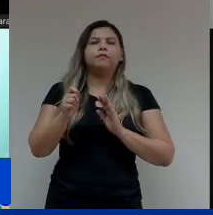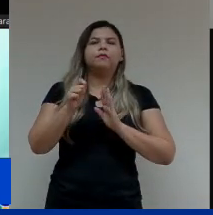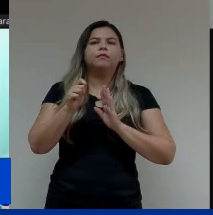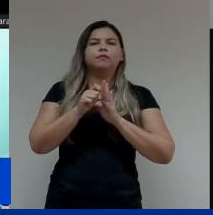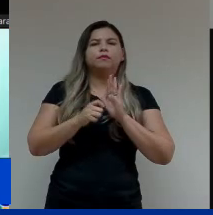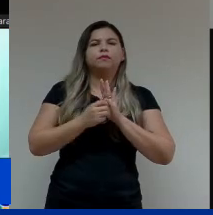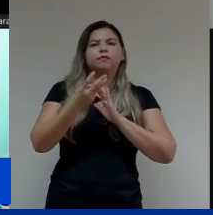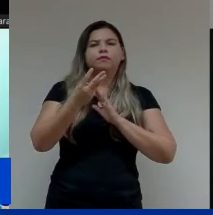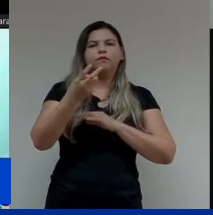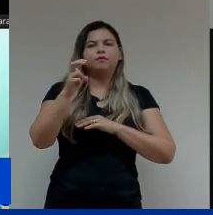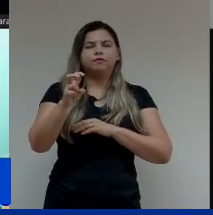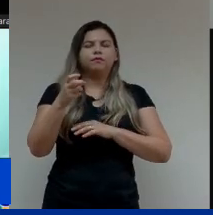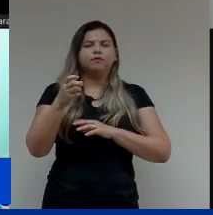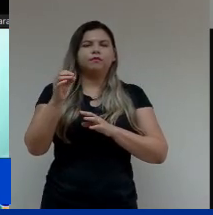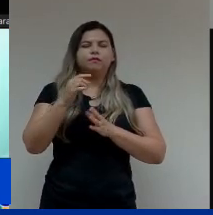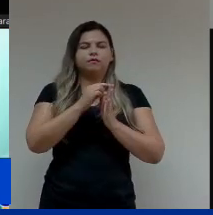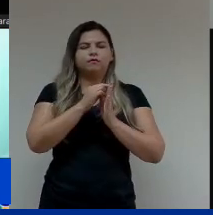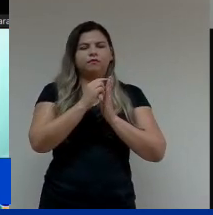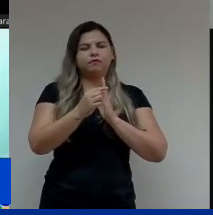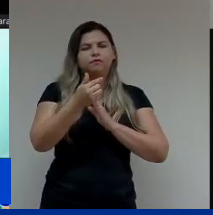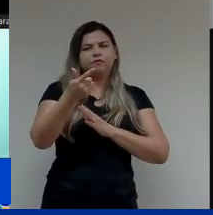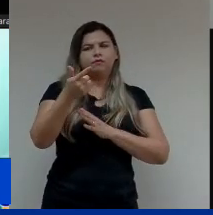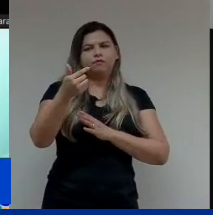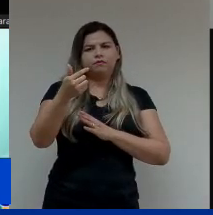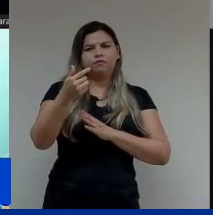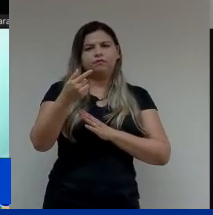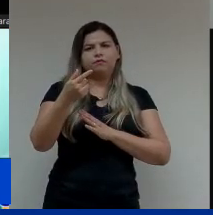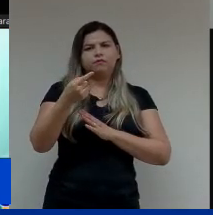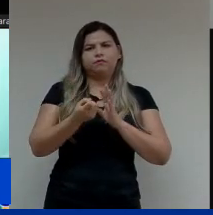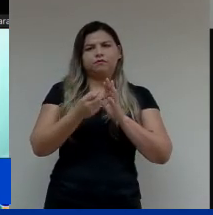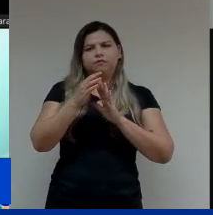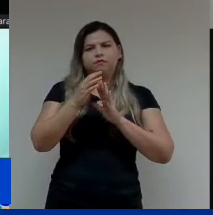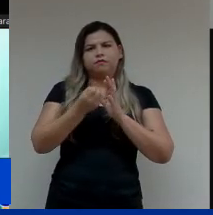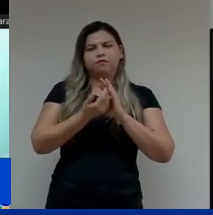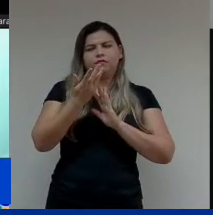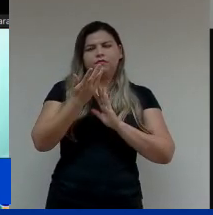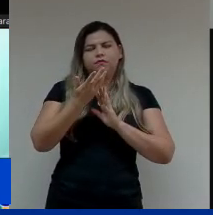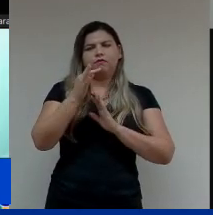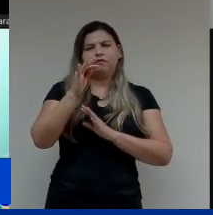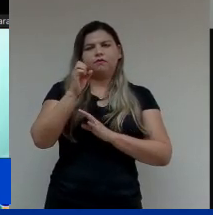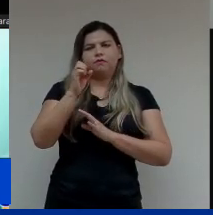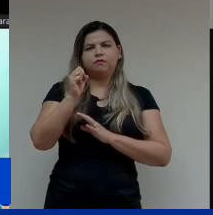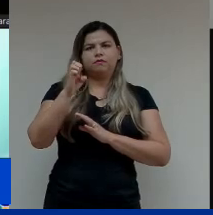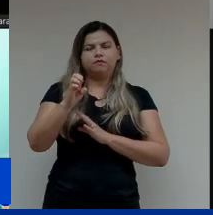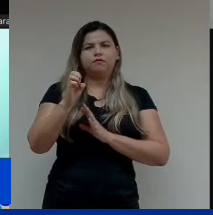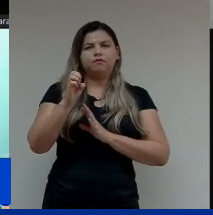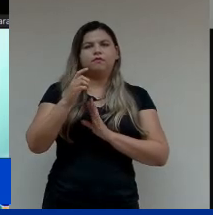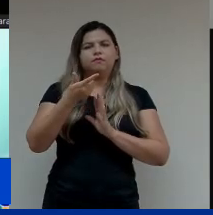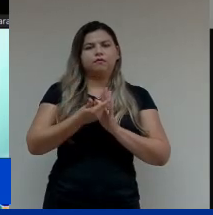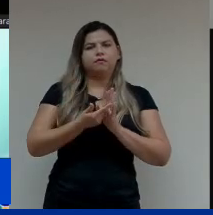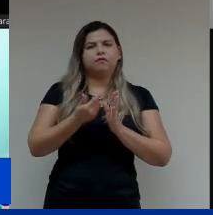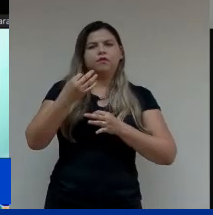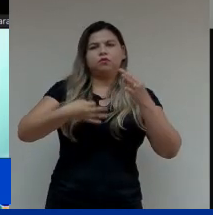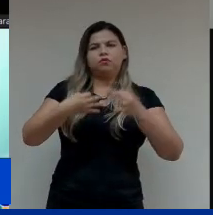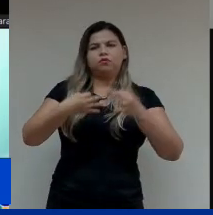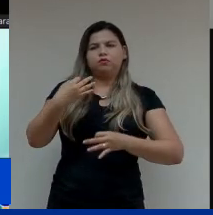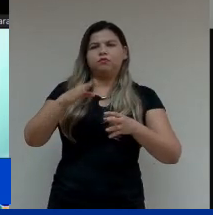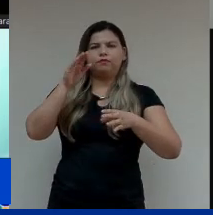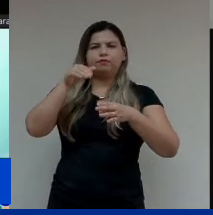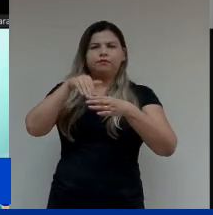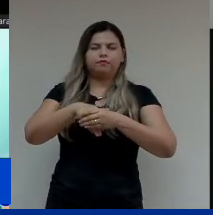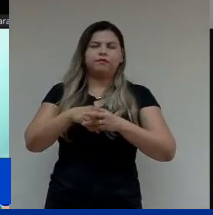35, parágrafo 12º da Resolução do TSE 23.607, a Justiça Eleitoral